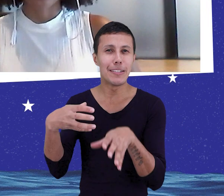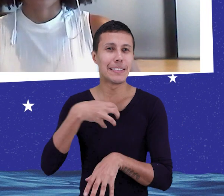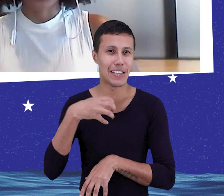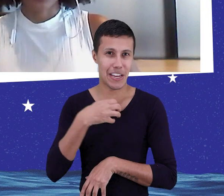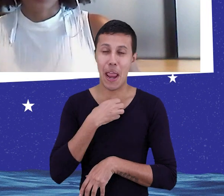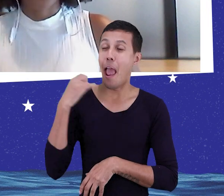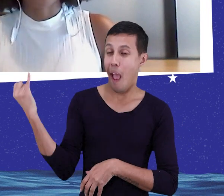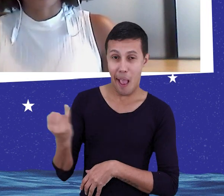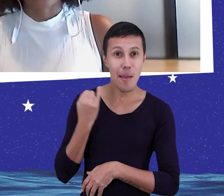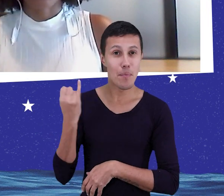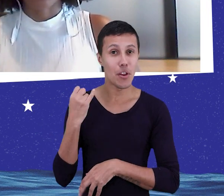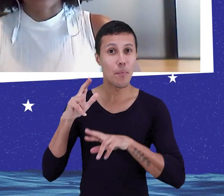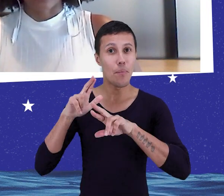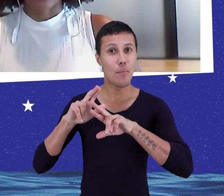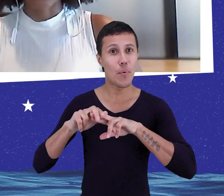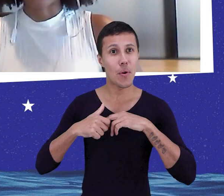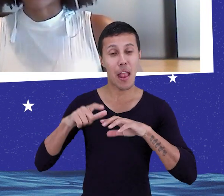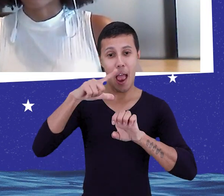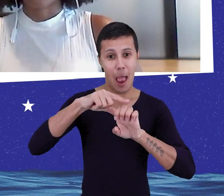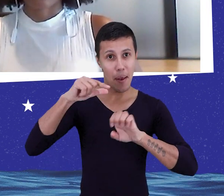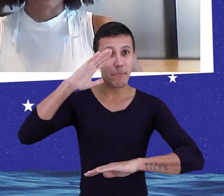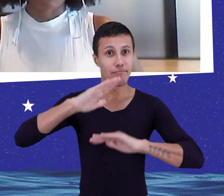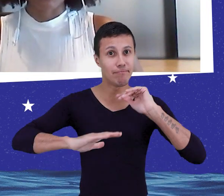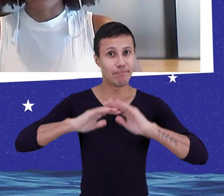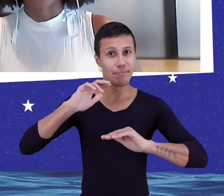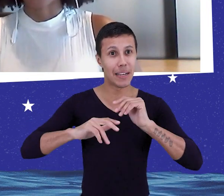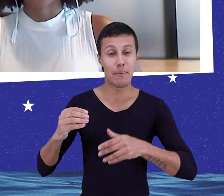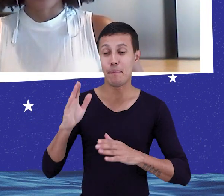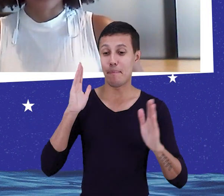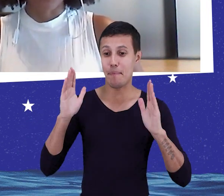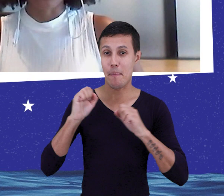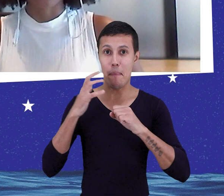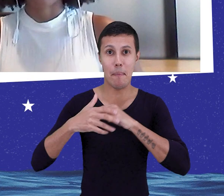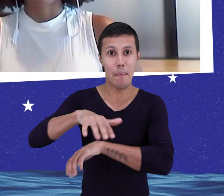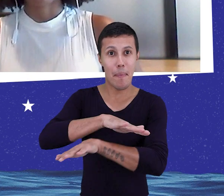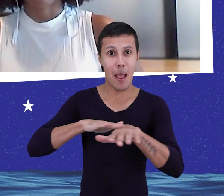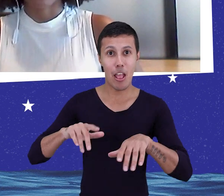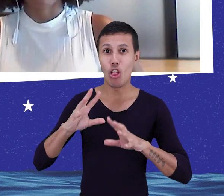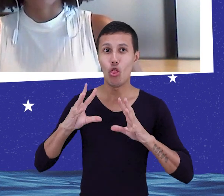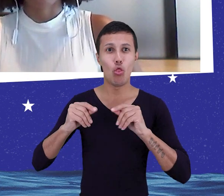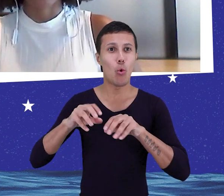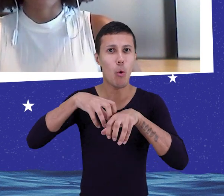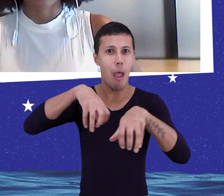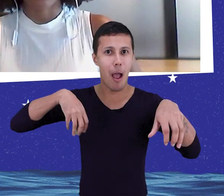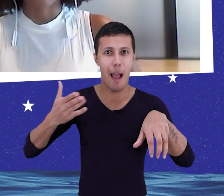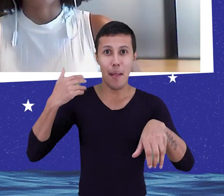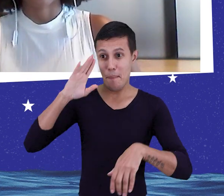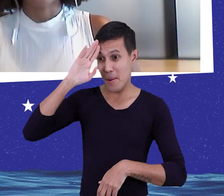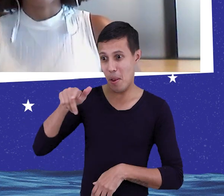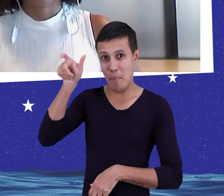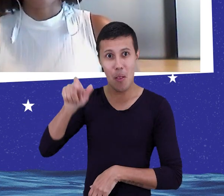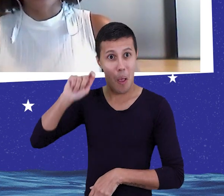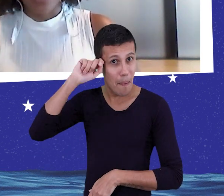muito importante quando você está empreendendo, quando você está empreendendo na pandemia, quando tudo é remoto, principalmente quando você é uma pessoa preta